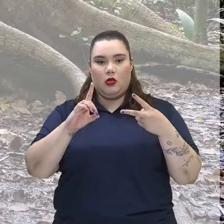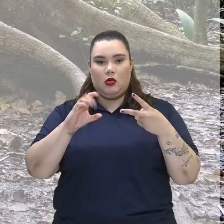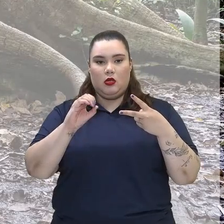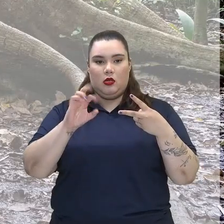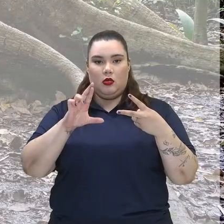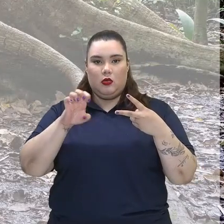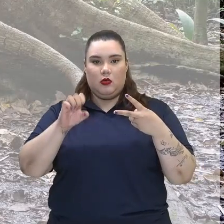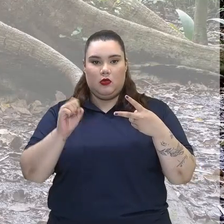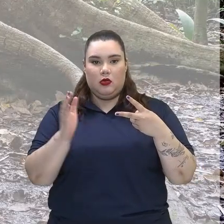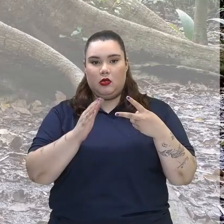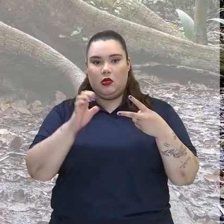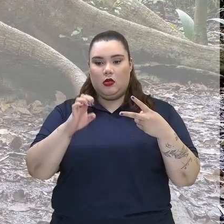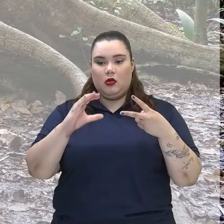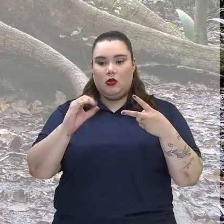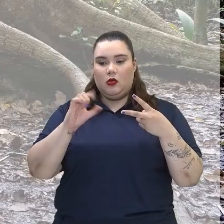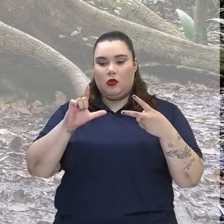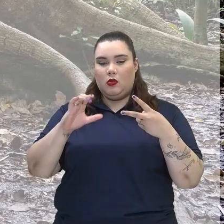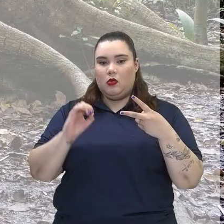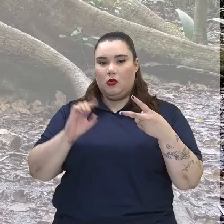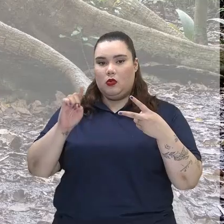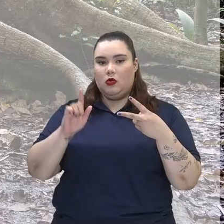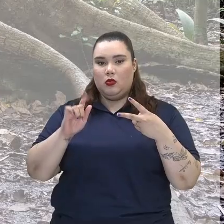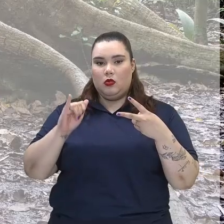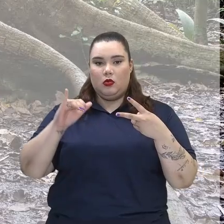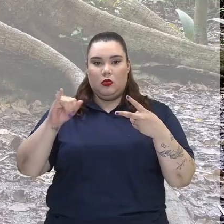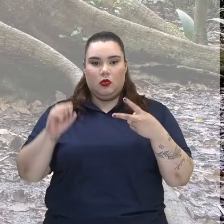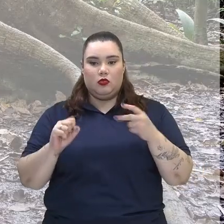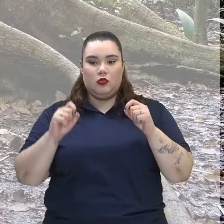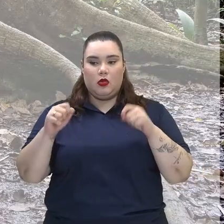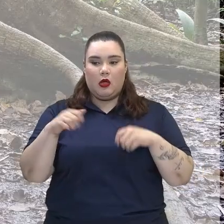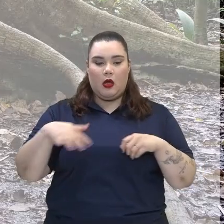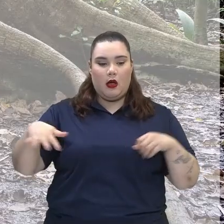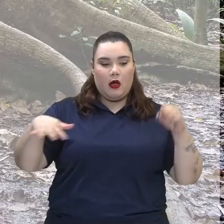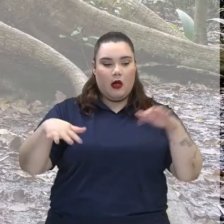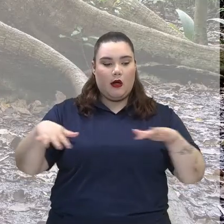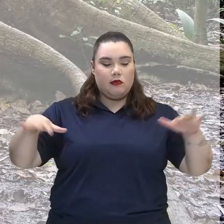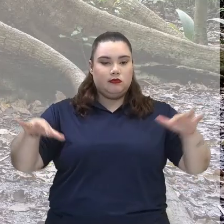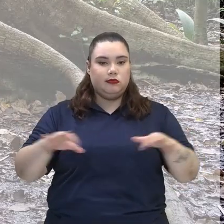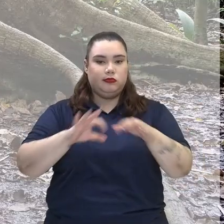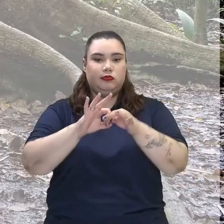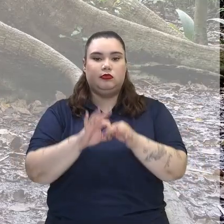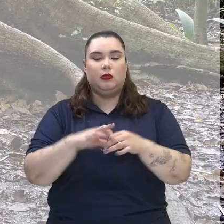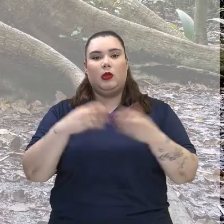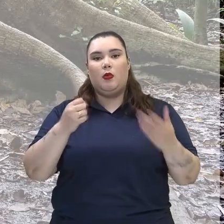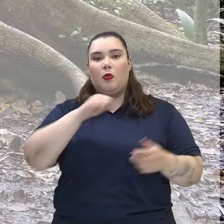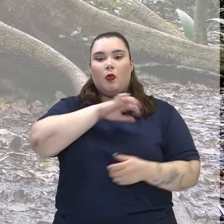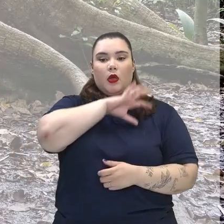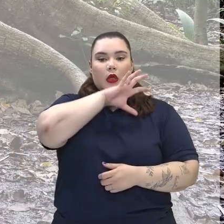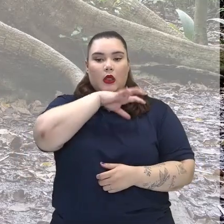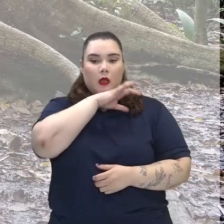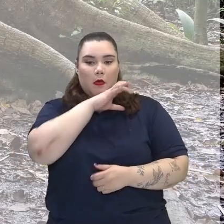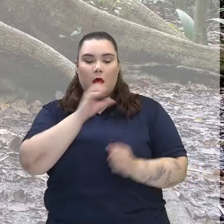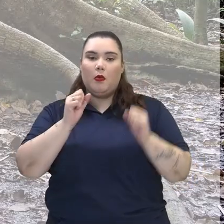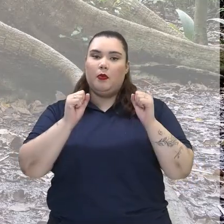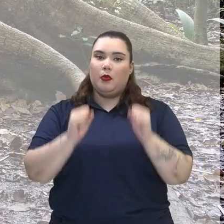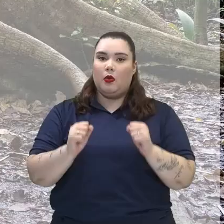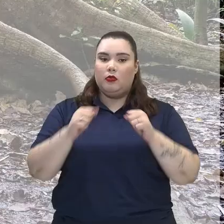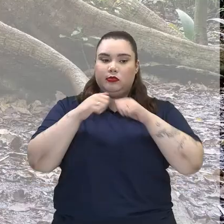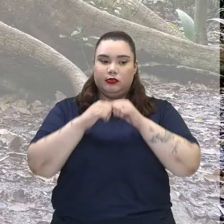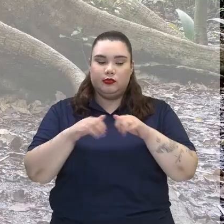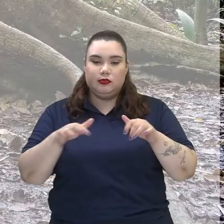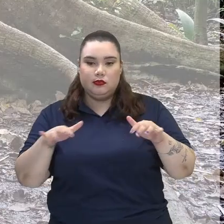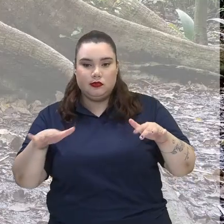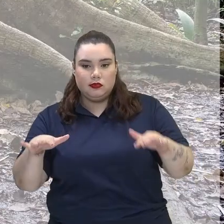unir uma unidade de conservação a outra unidade de conservação, permitindo então que os animais possam então se